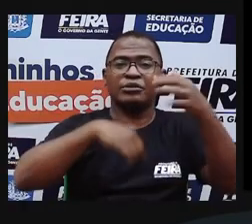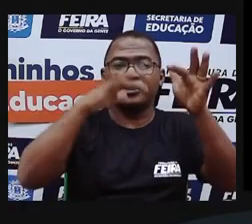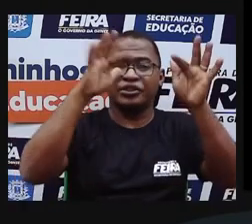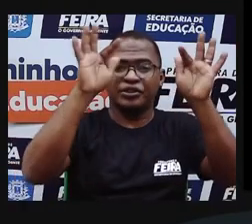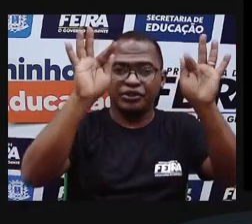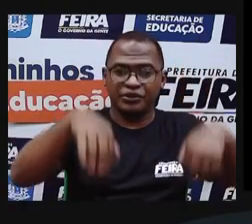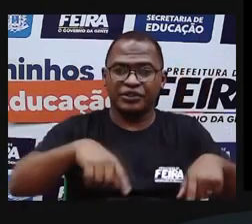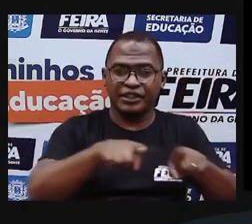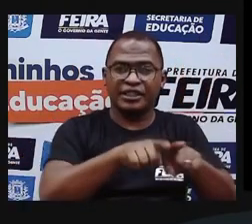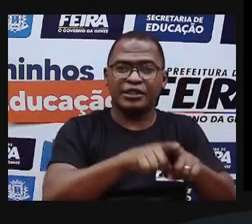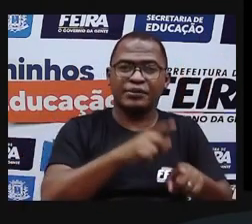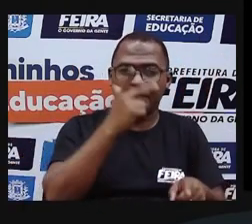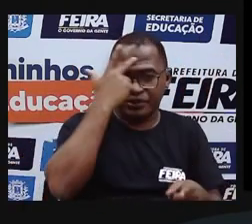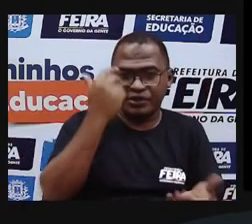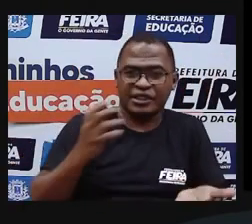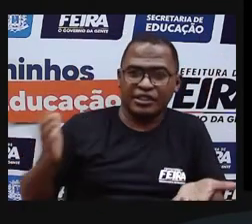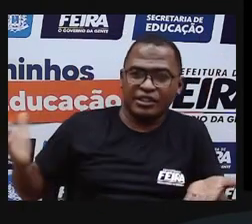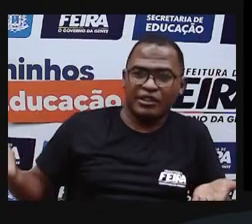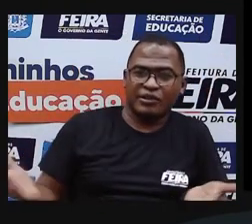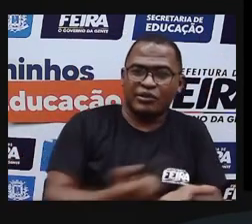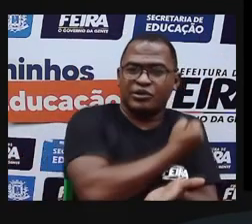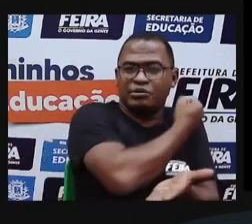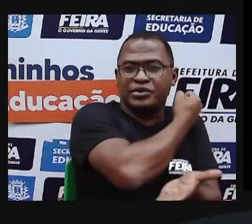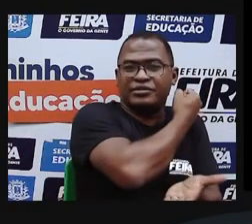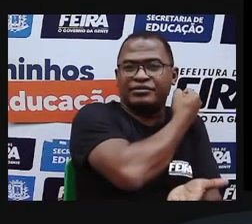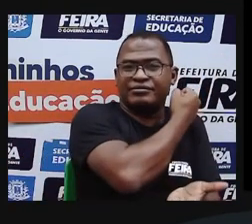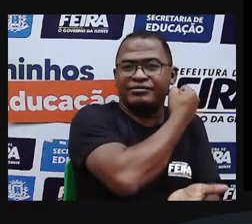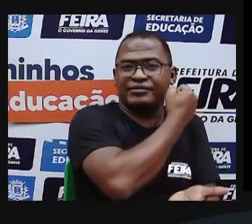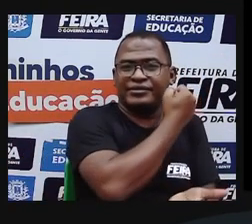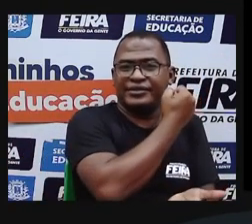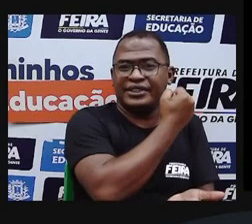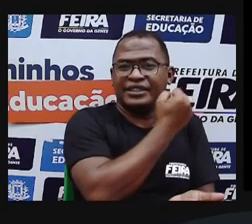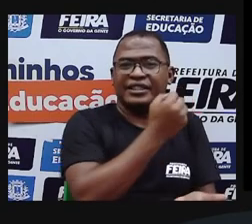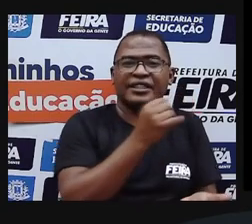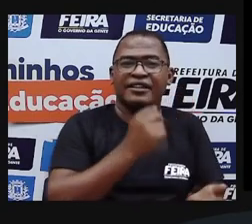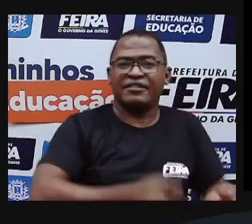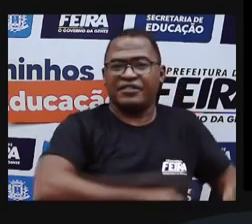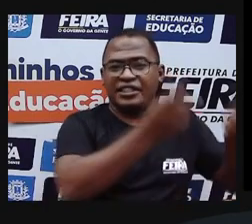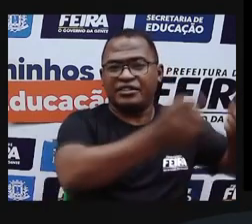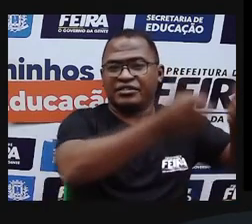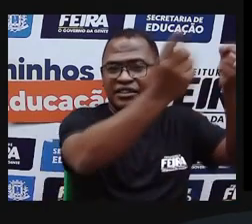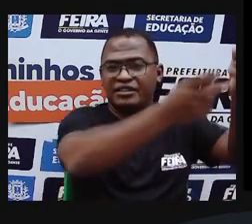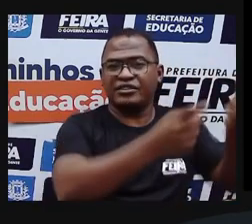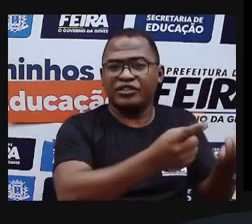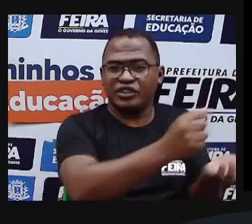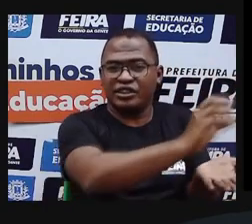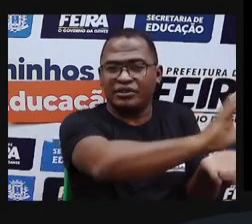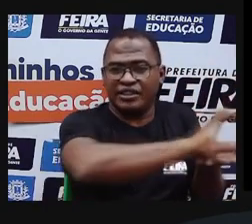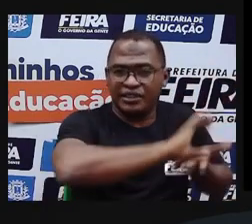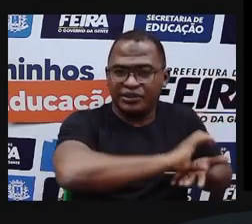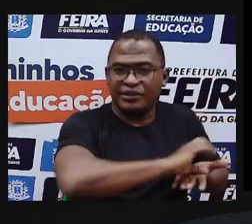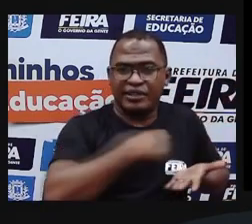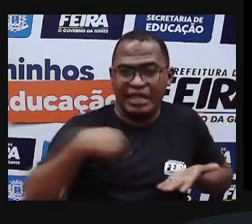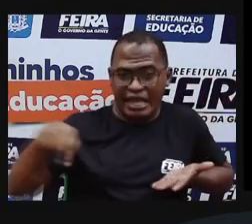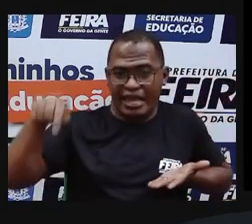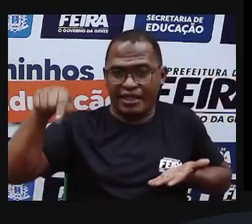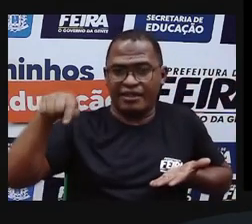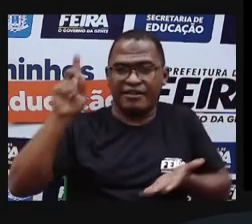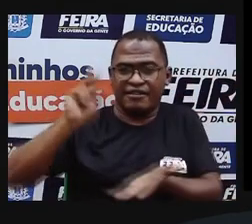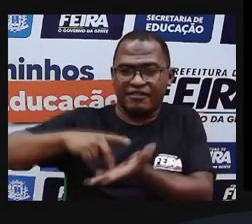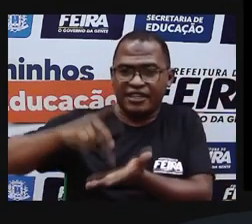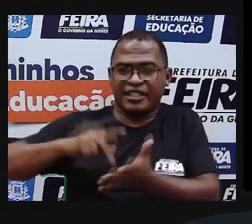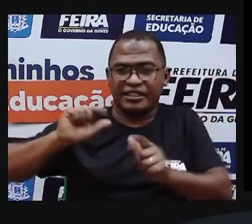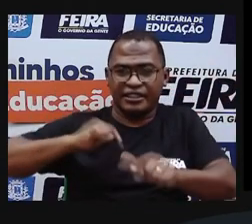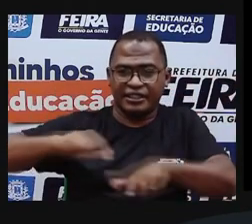o que deveria ser dela, né, de direitos autorais, das vendas dos livros, porque uma pessoa que fez tanto livro, que vendeu tanto, não poderia ter acabado